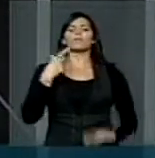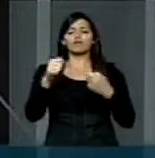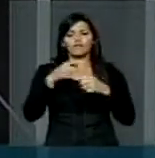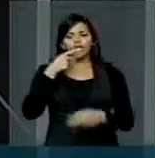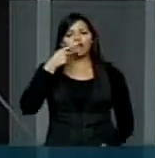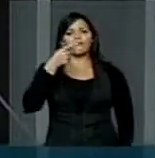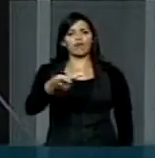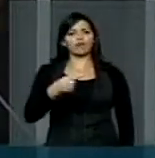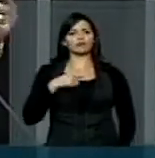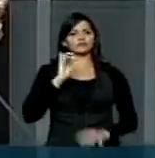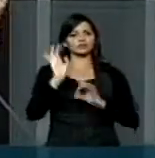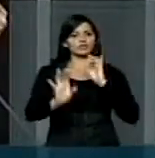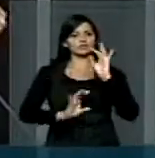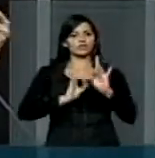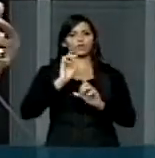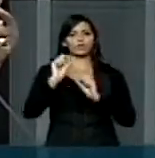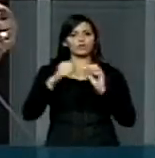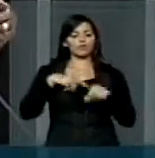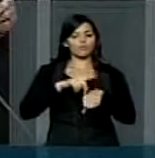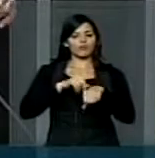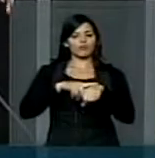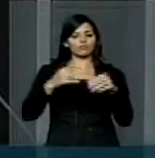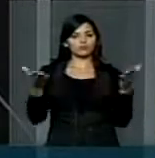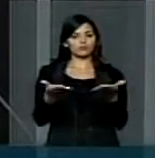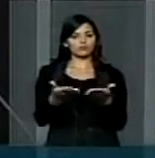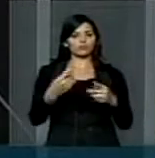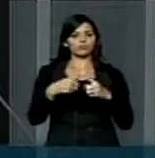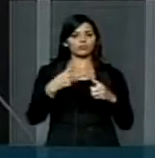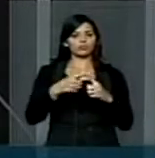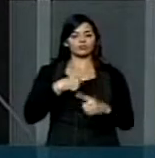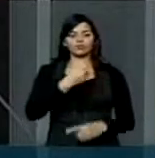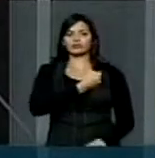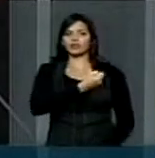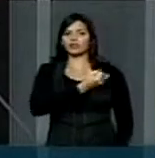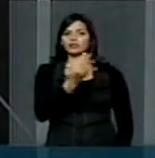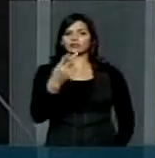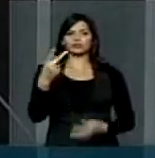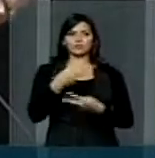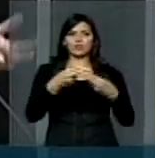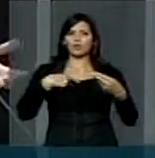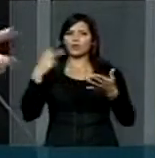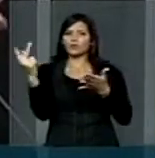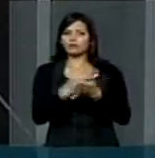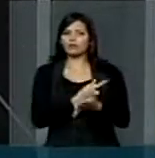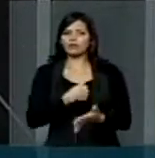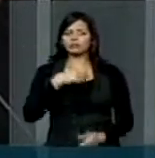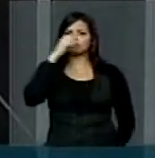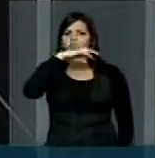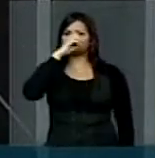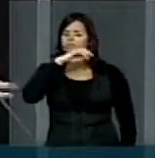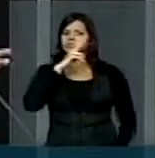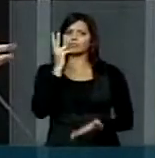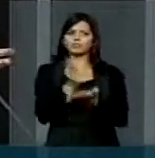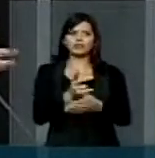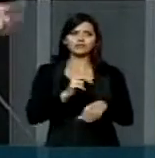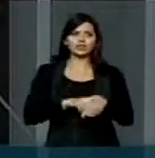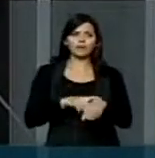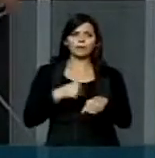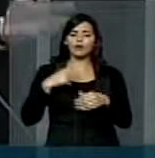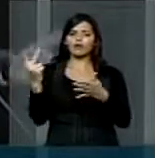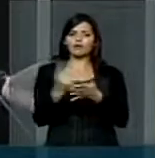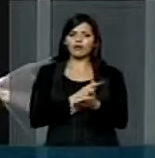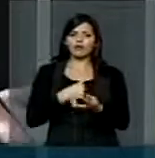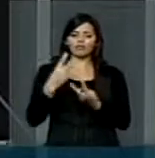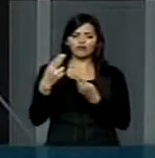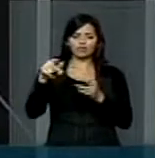manifestar, especialmente neste momento em que tantos fatos acontecem ao mesmo tempo